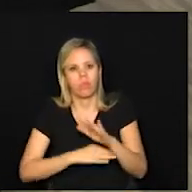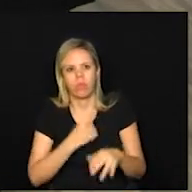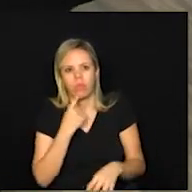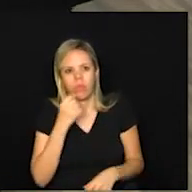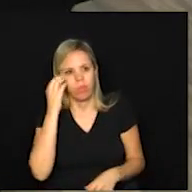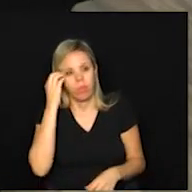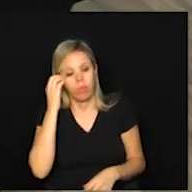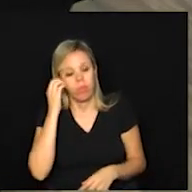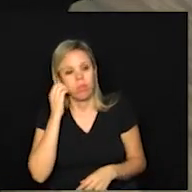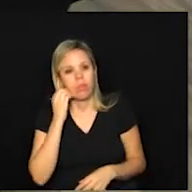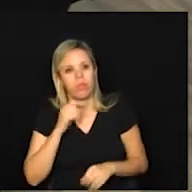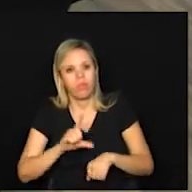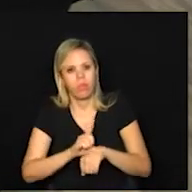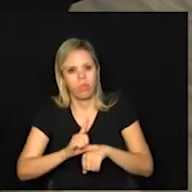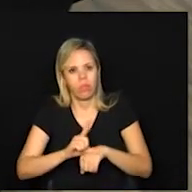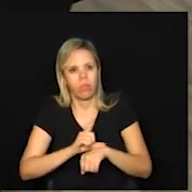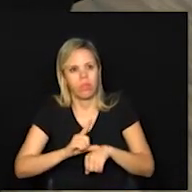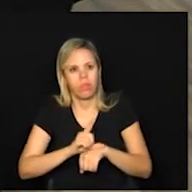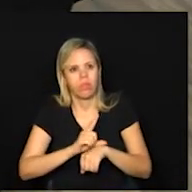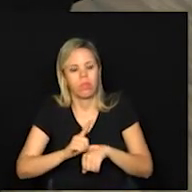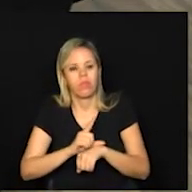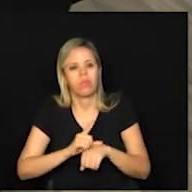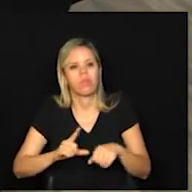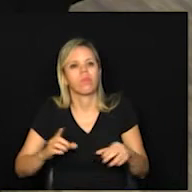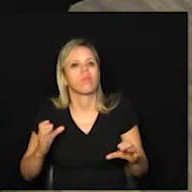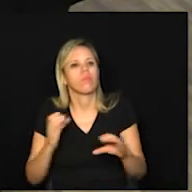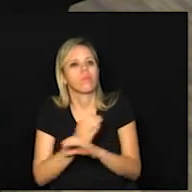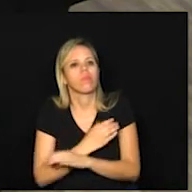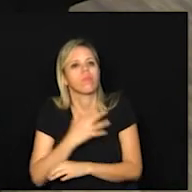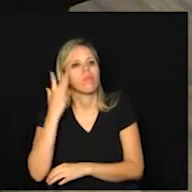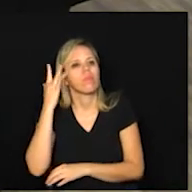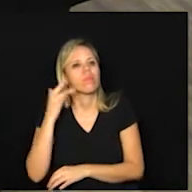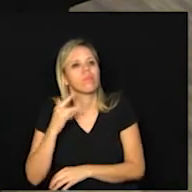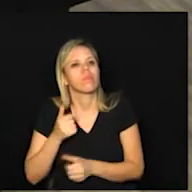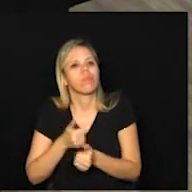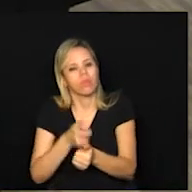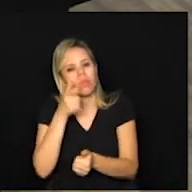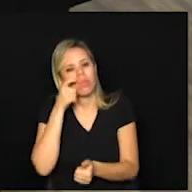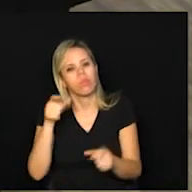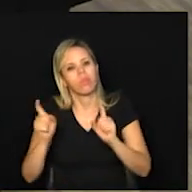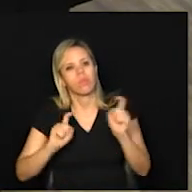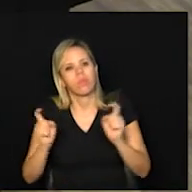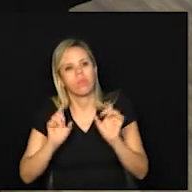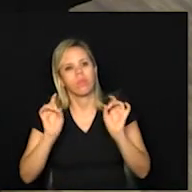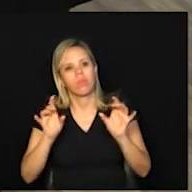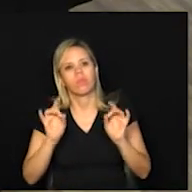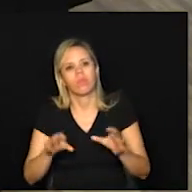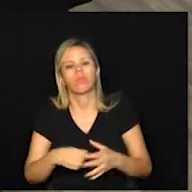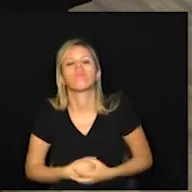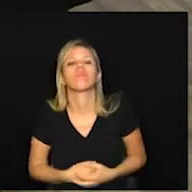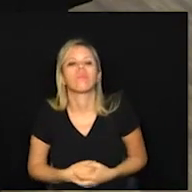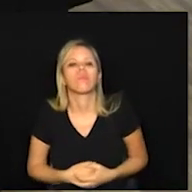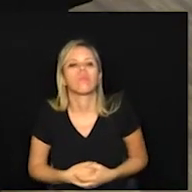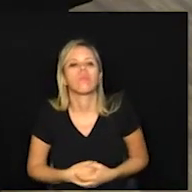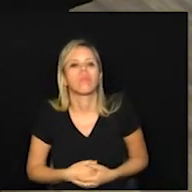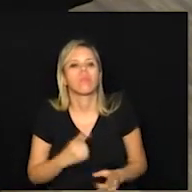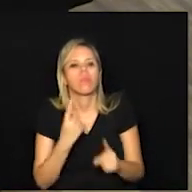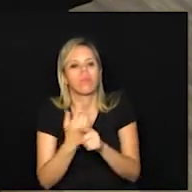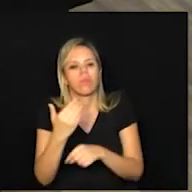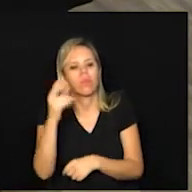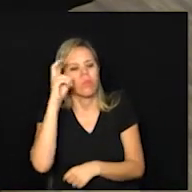Metrópole de Campinas, do Legislativo de forma completa. Amanhã a gente acompanha então a reunião extraordinária e nos vemos